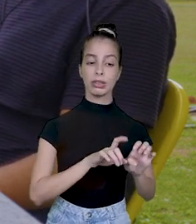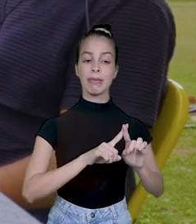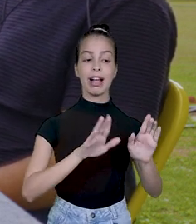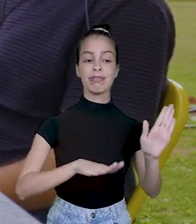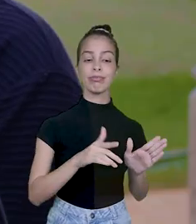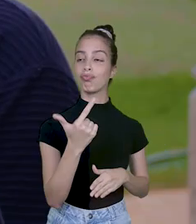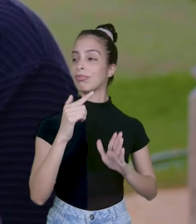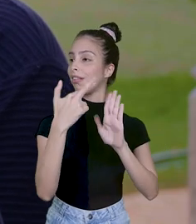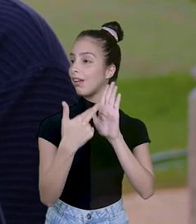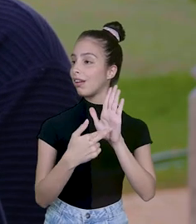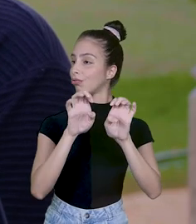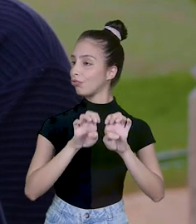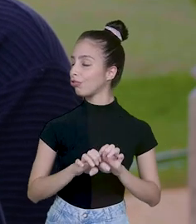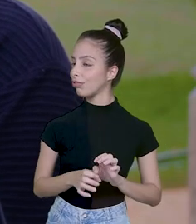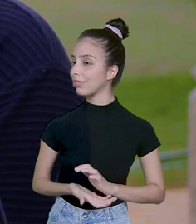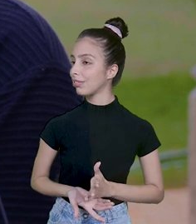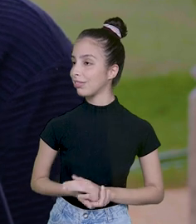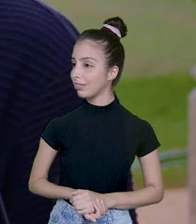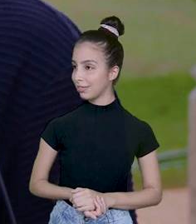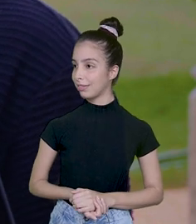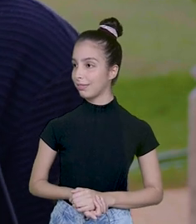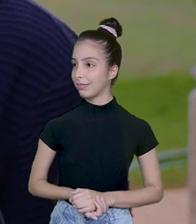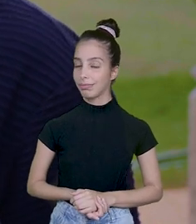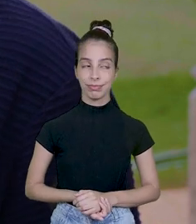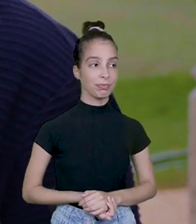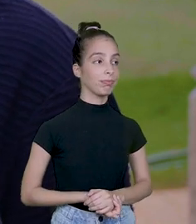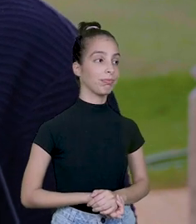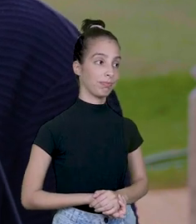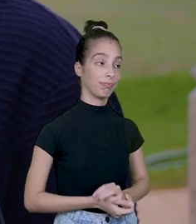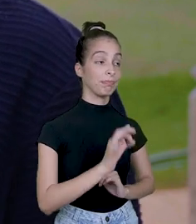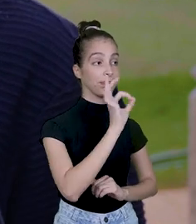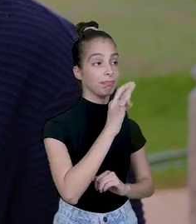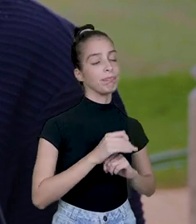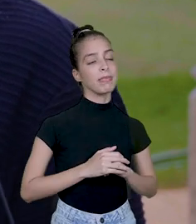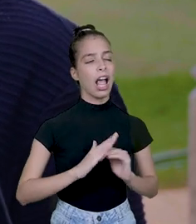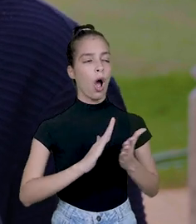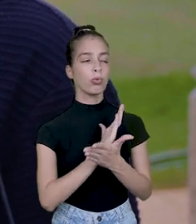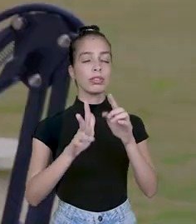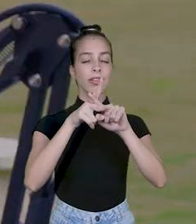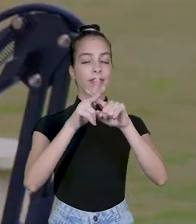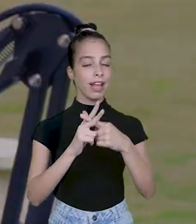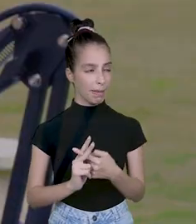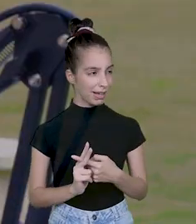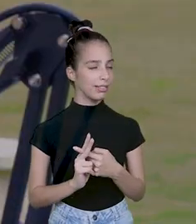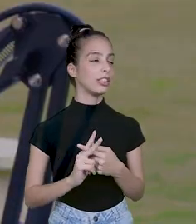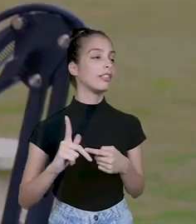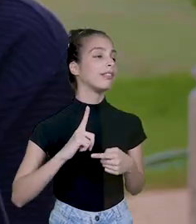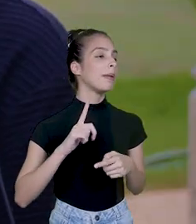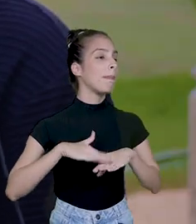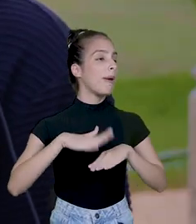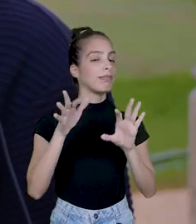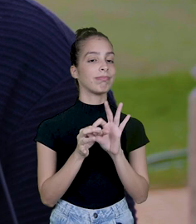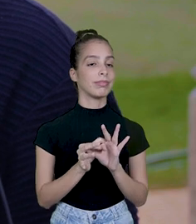delimitada é a as as ferramentas mais acessíveis inclusive o chat PT elas são de empresas privadas